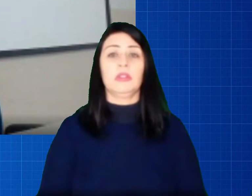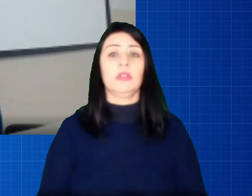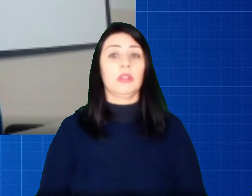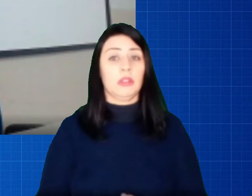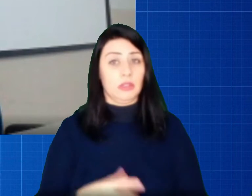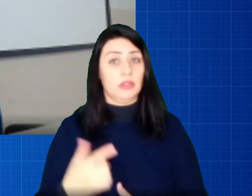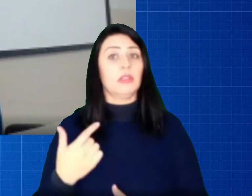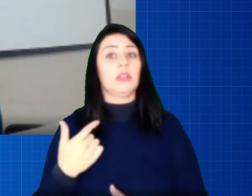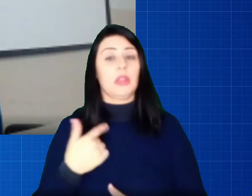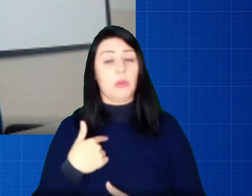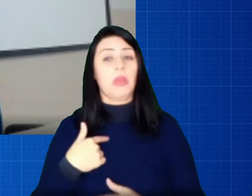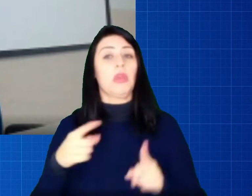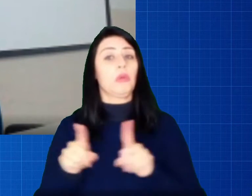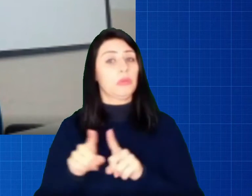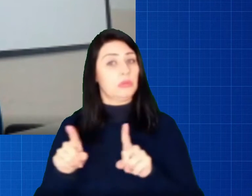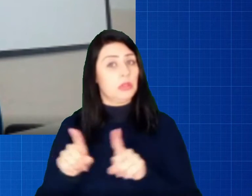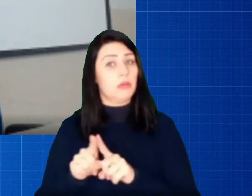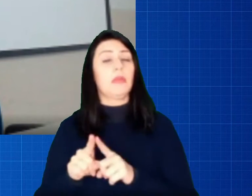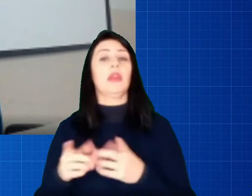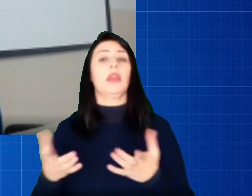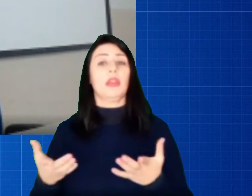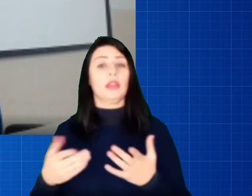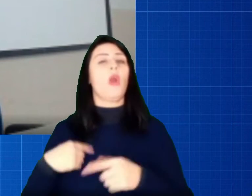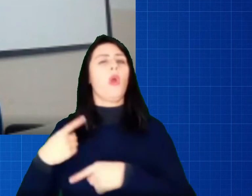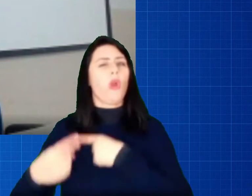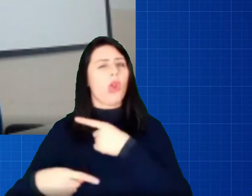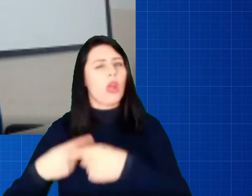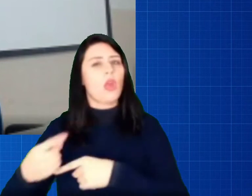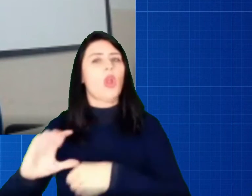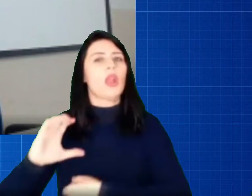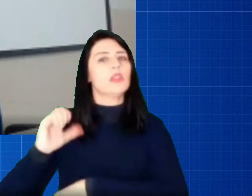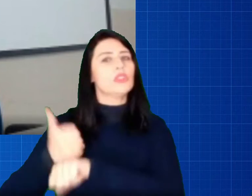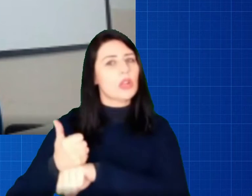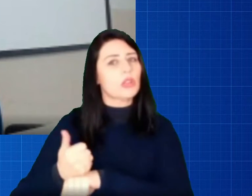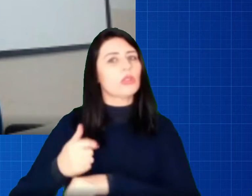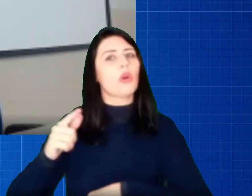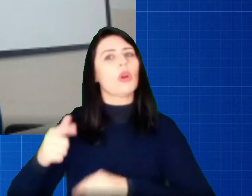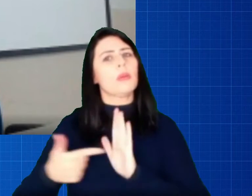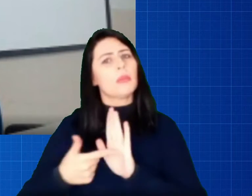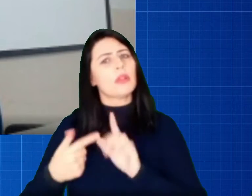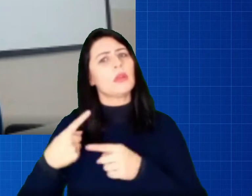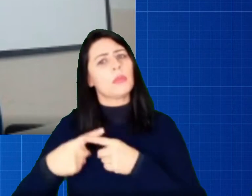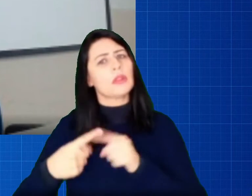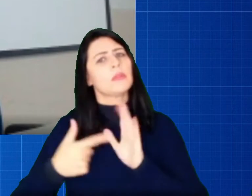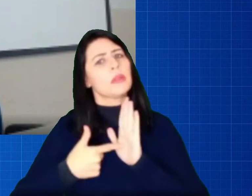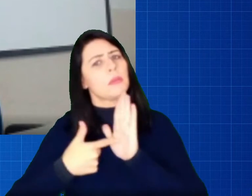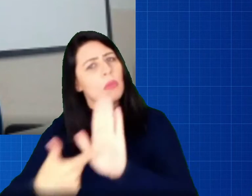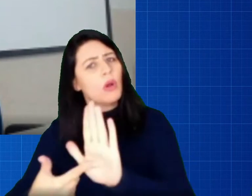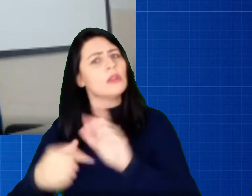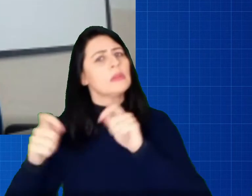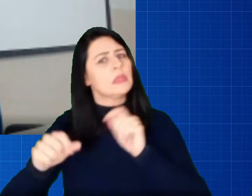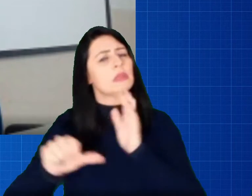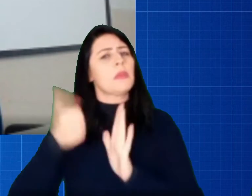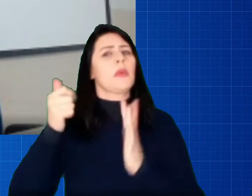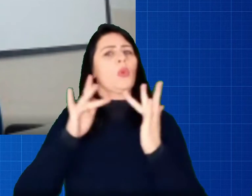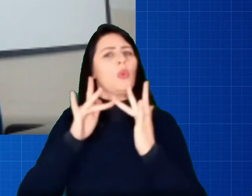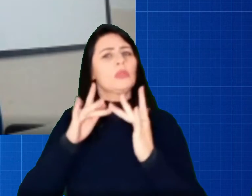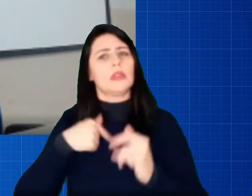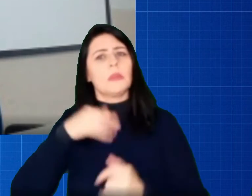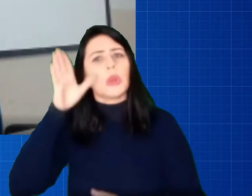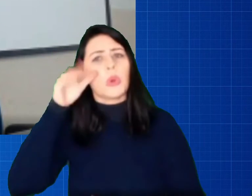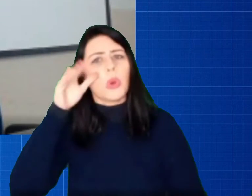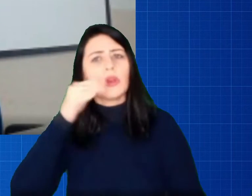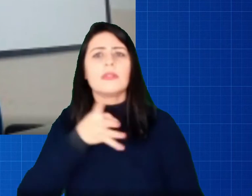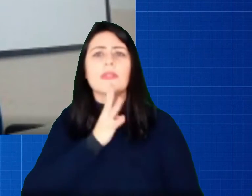distribuir, e eu mostrei para eles e recolhi dentro da sala mesmo, para a diretora não ver que eu tinha aberto, né? Então eu enrolei a diretora, dei uma